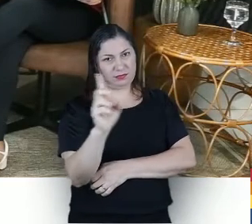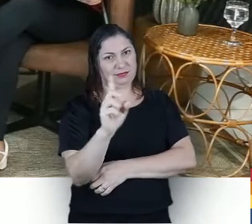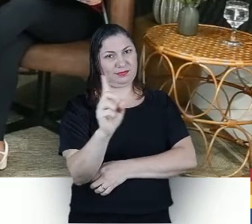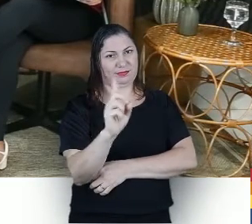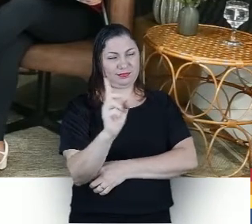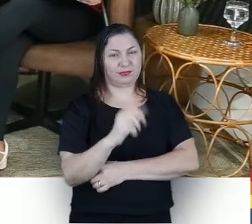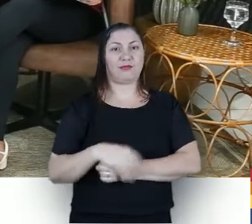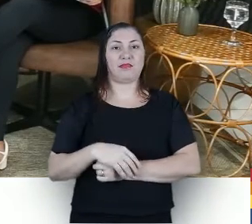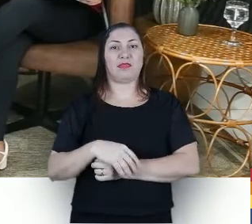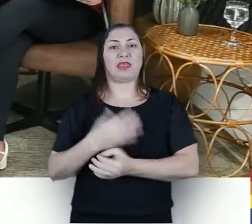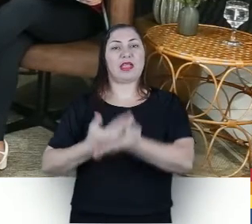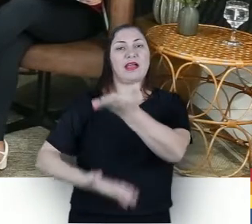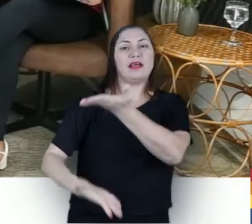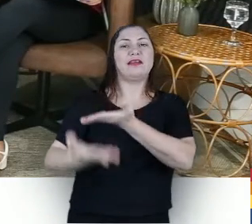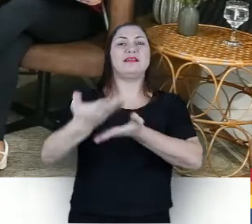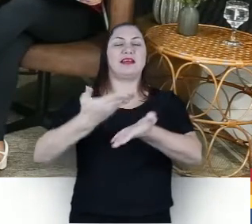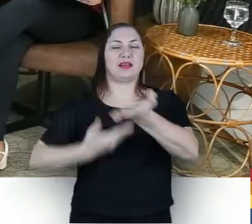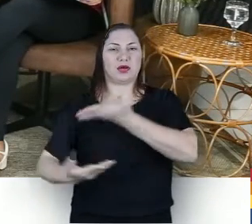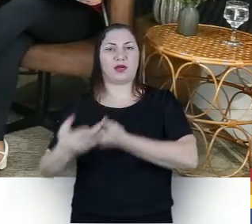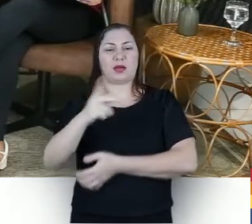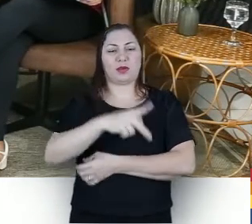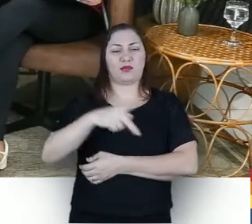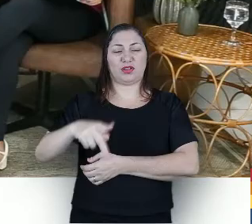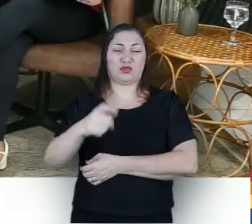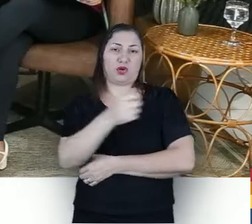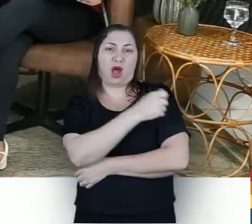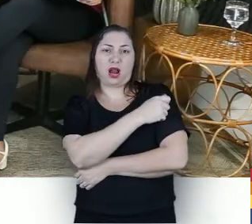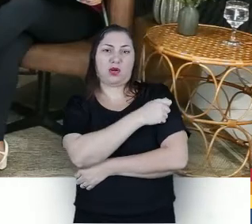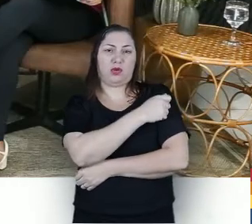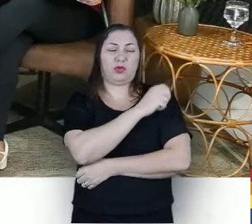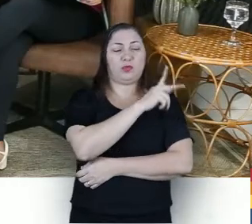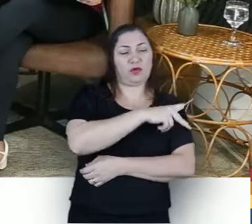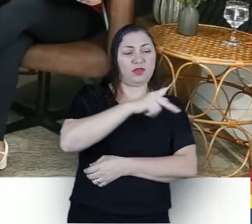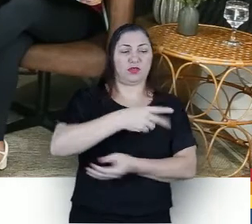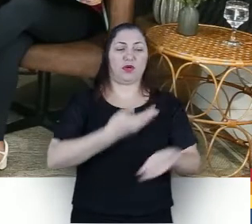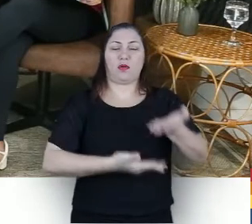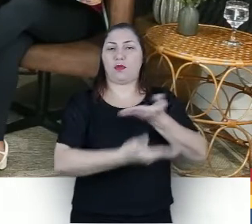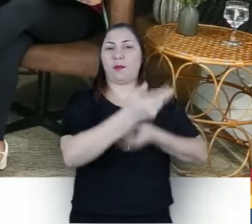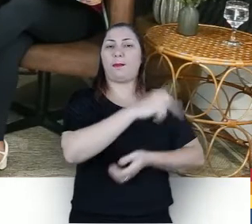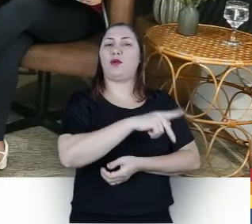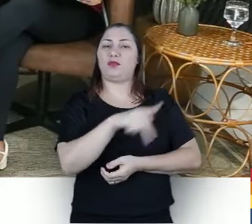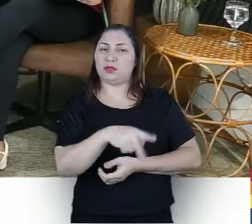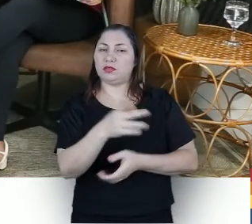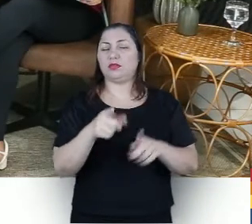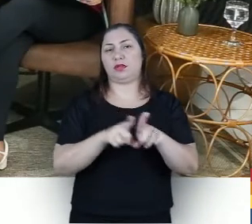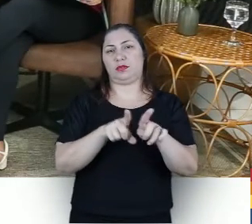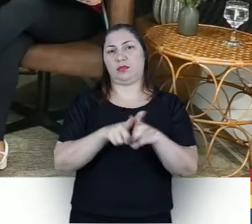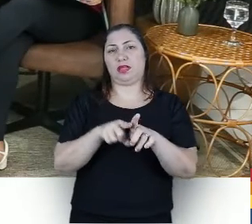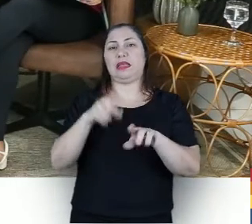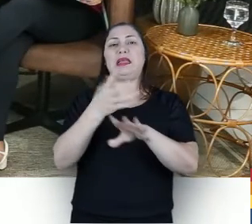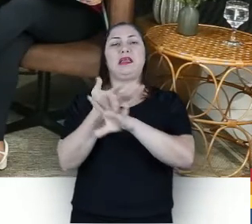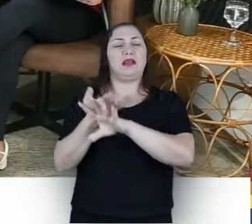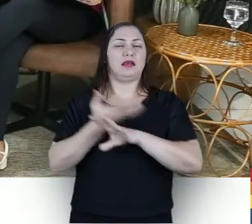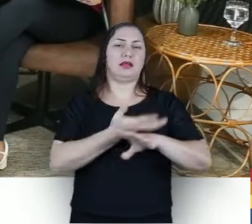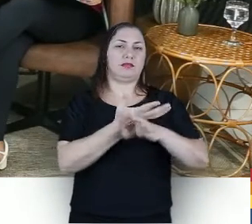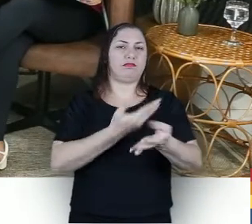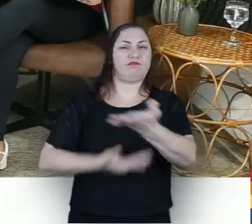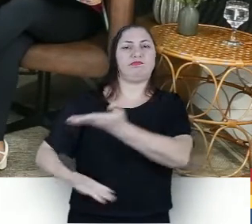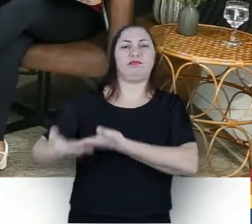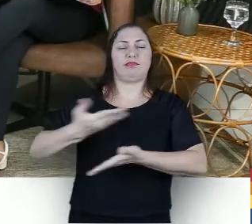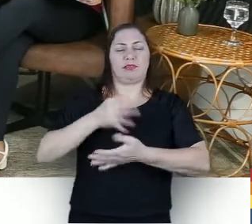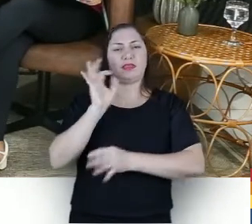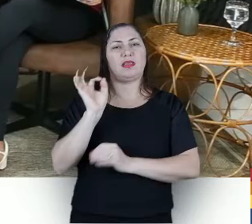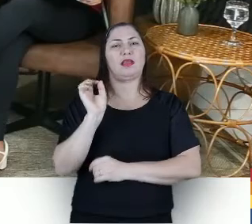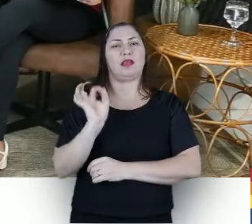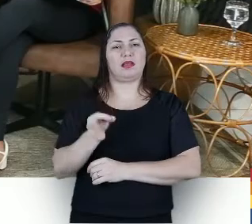outros componentes, né? Então, o novo ensino médio, eu penso o seguinte, para mostrar mesmo que a educação não se faz